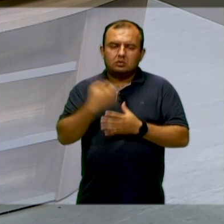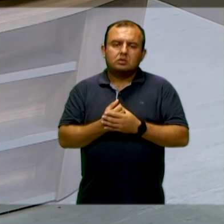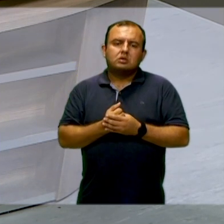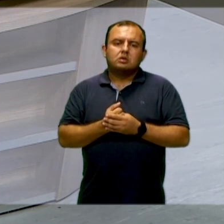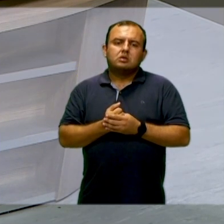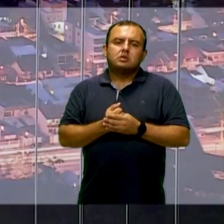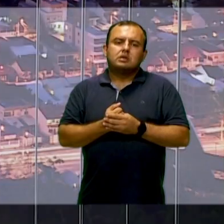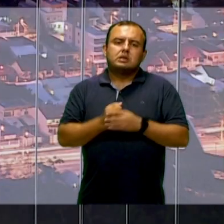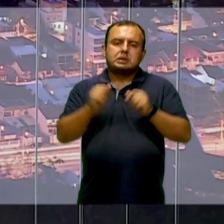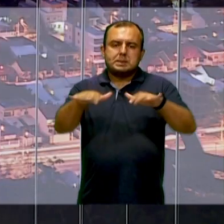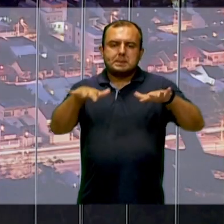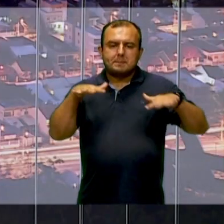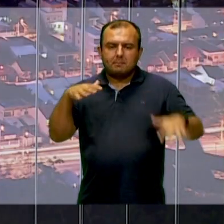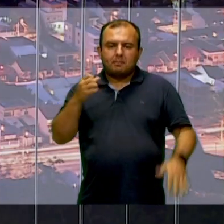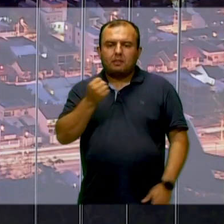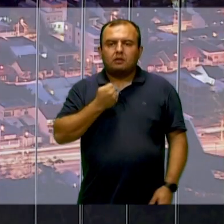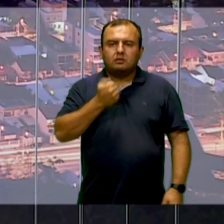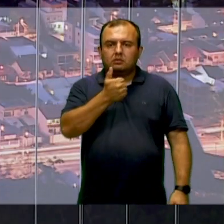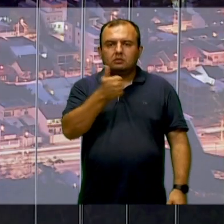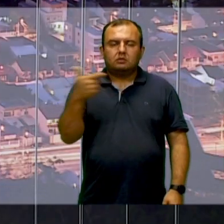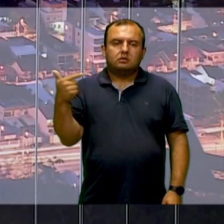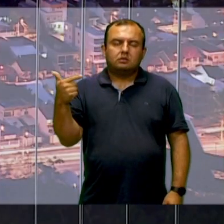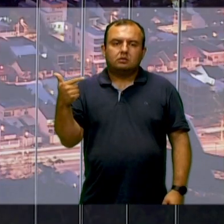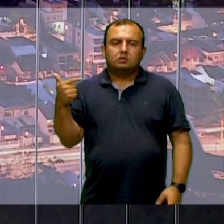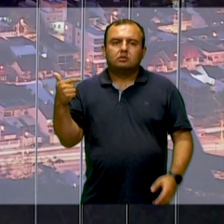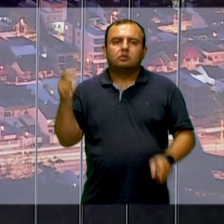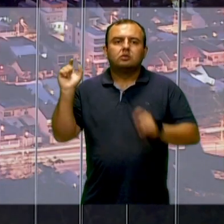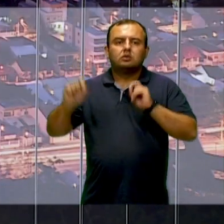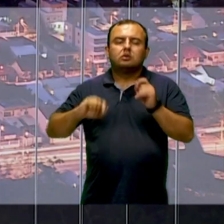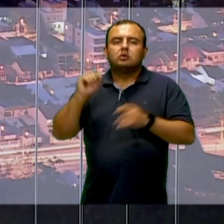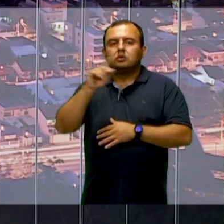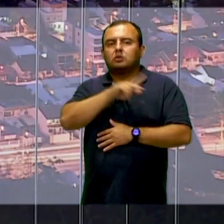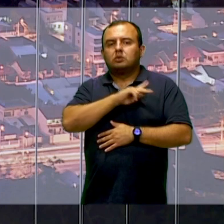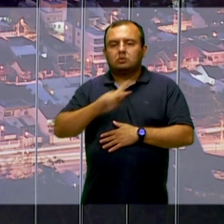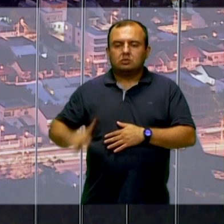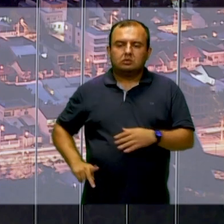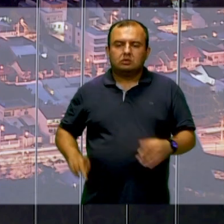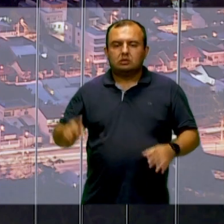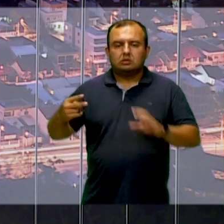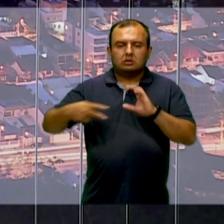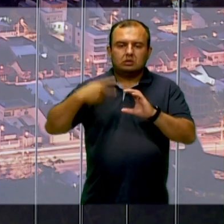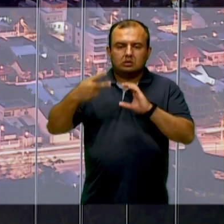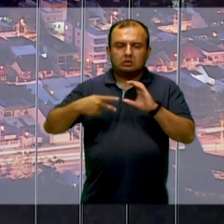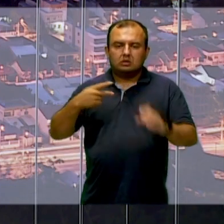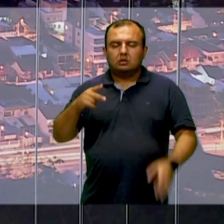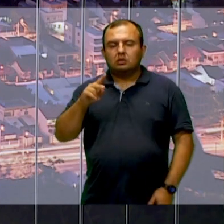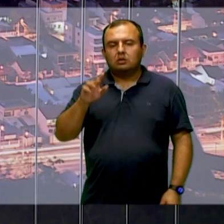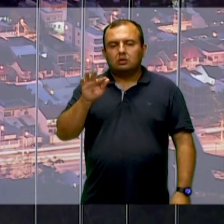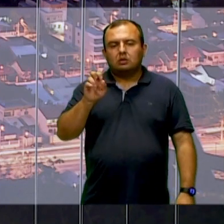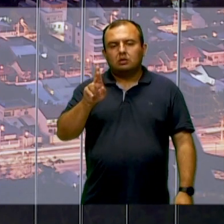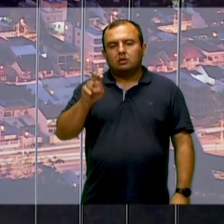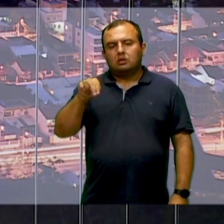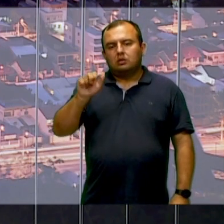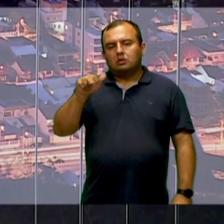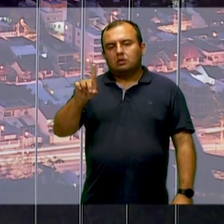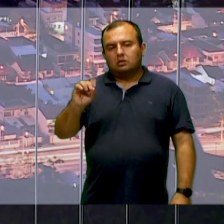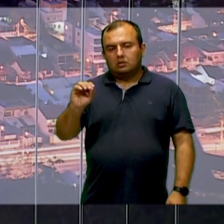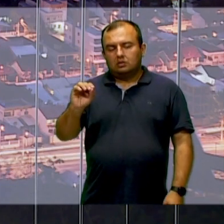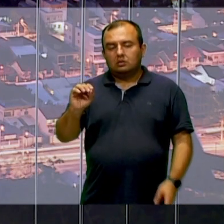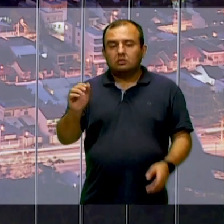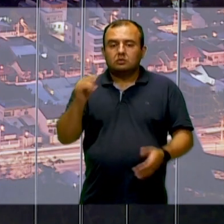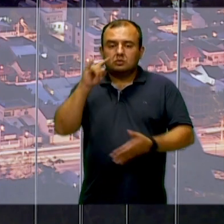na sessão número 12 desse ano. Sim. Que o presidente da Câmara, o vereador Fernando Pergolini, até fez